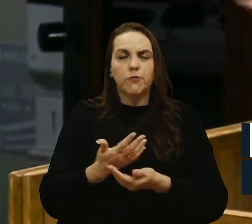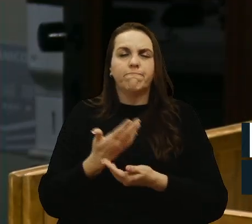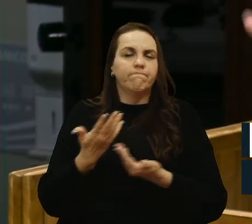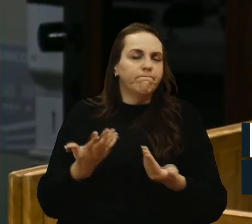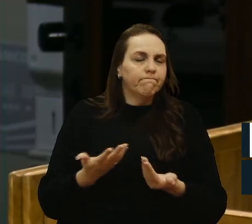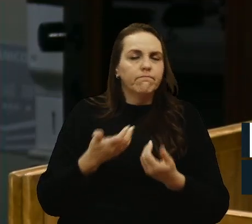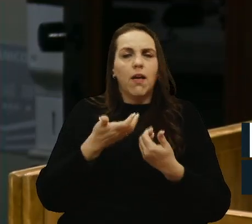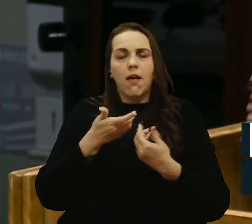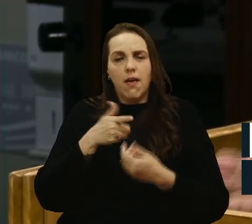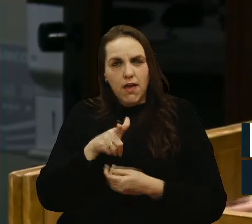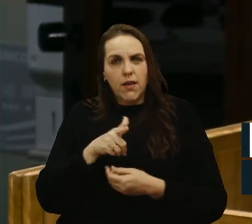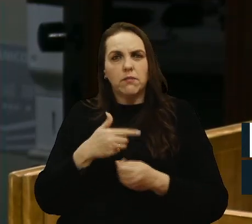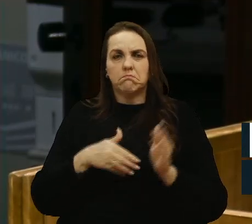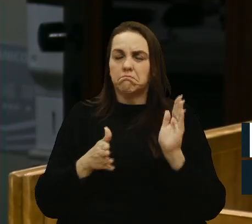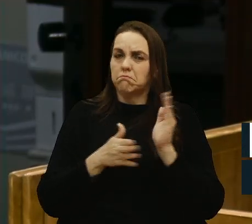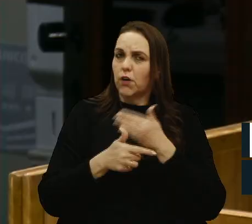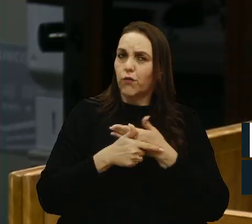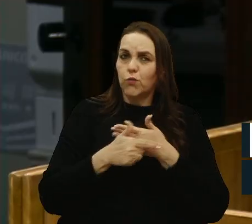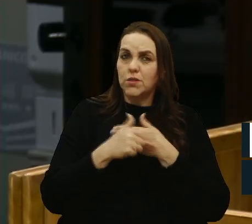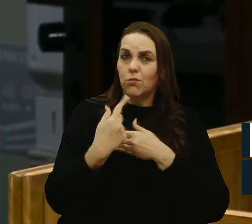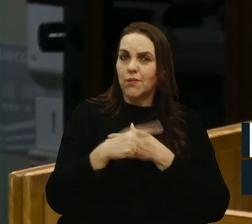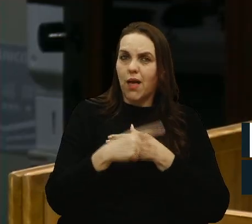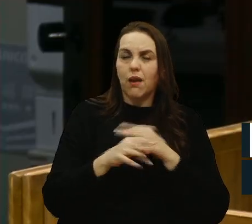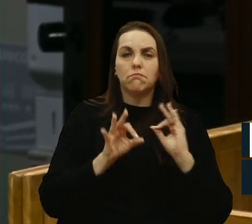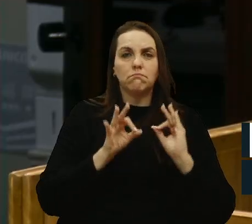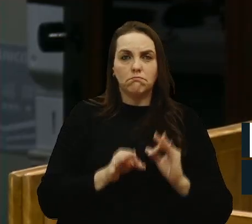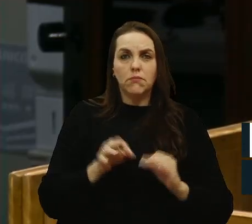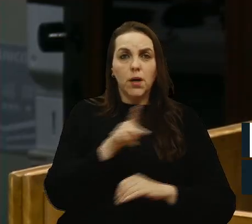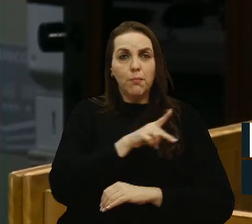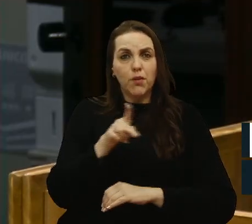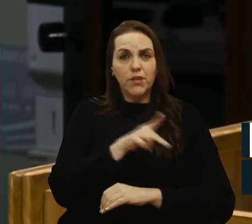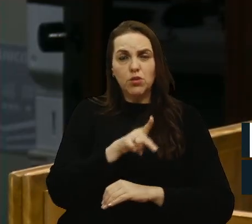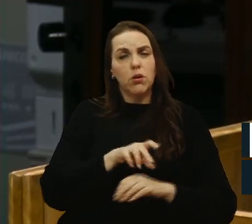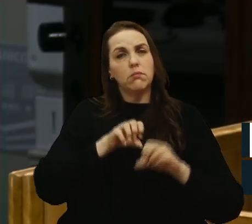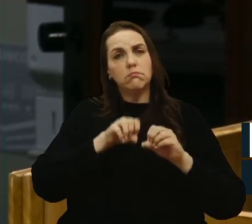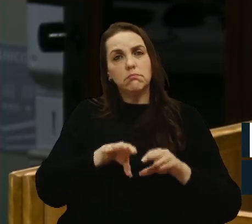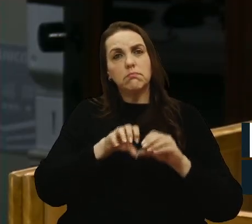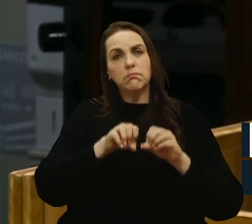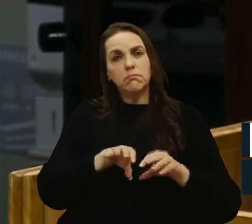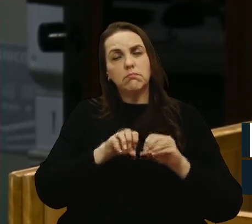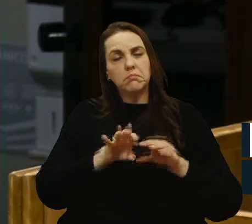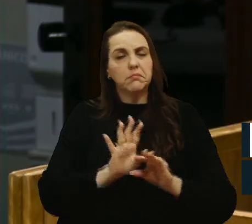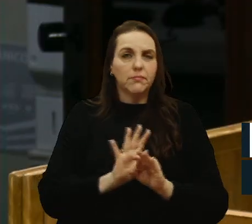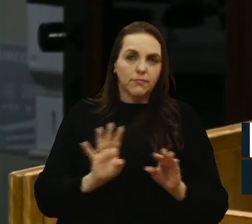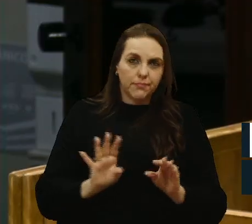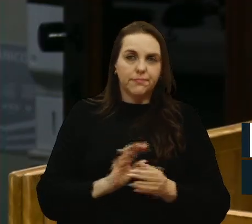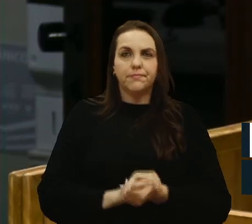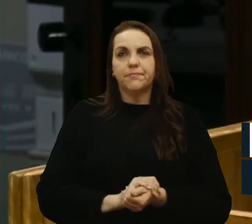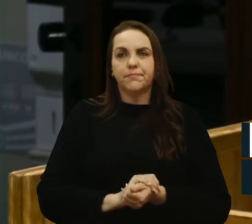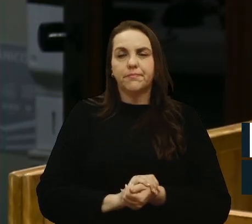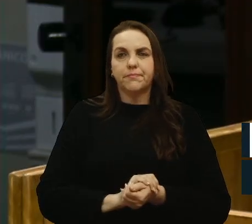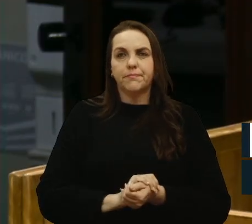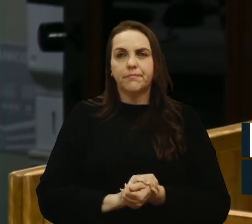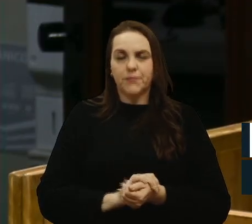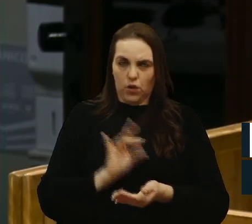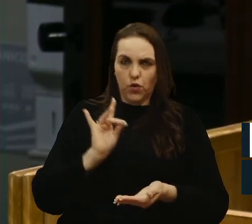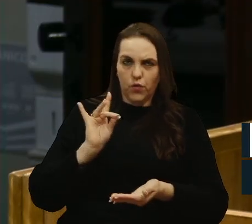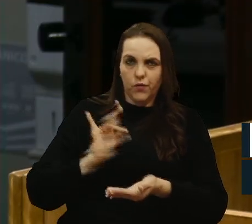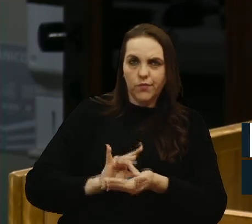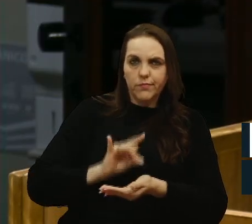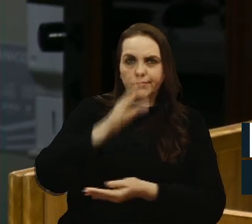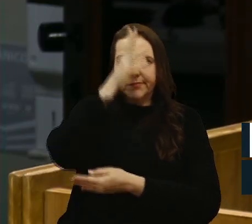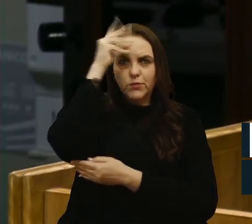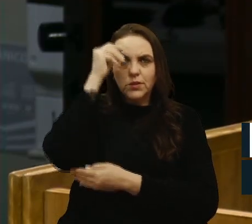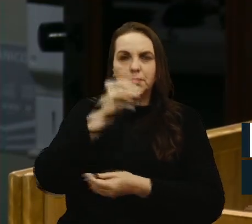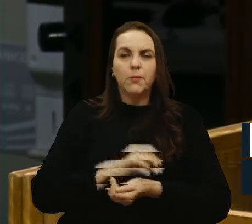está lá cumprindo a sua tarefa de ser professora, efetiva do município. Vereador